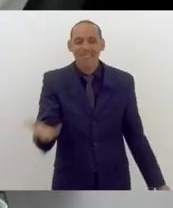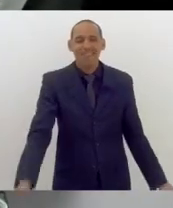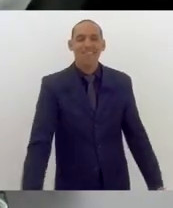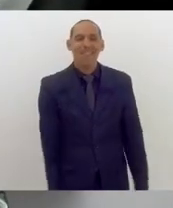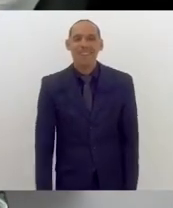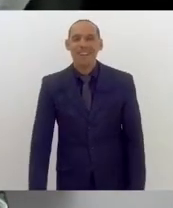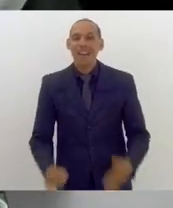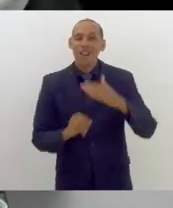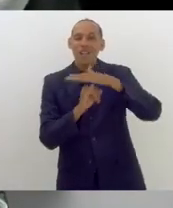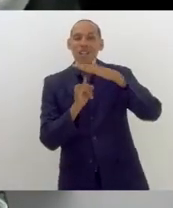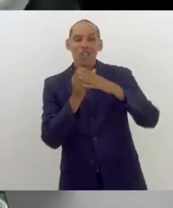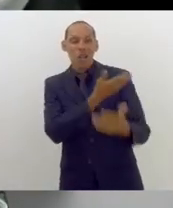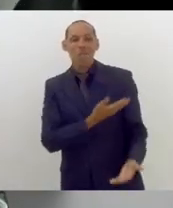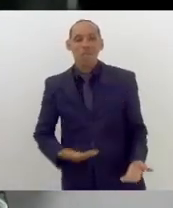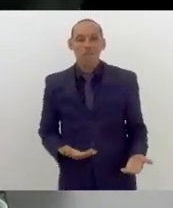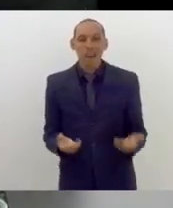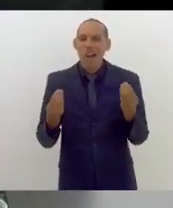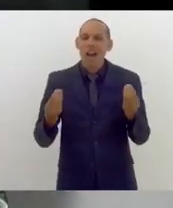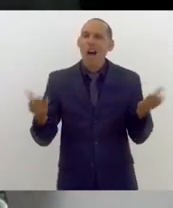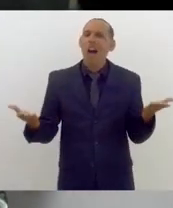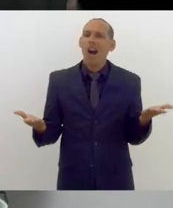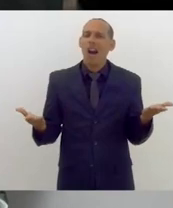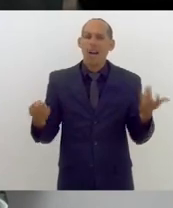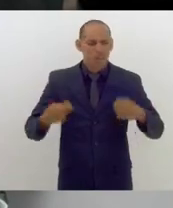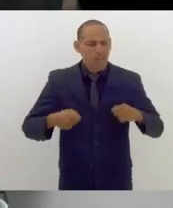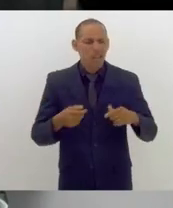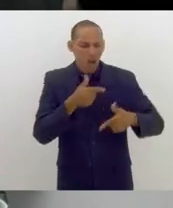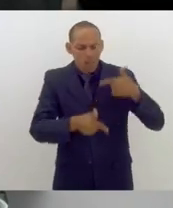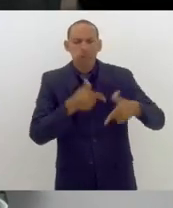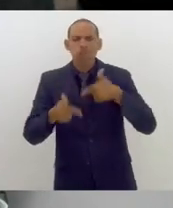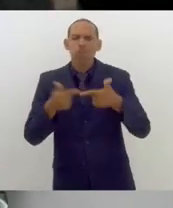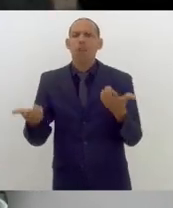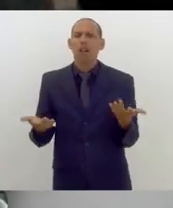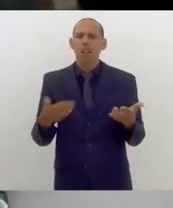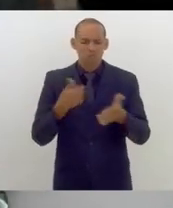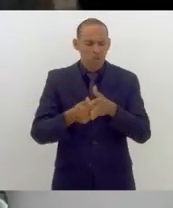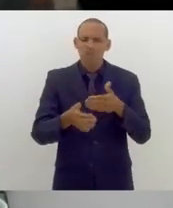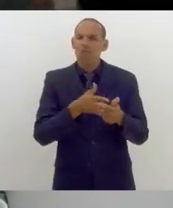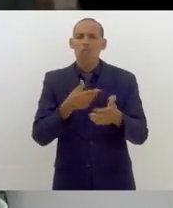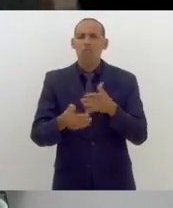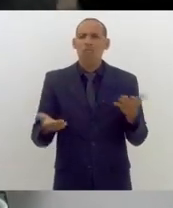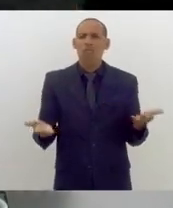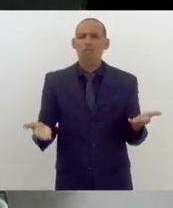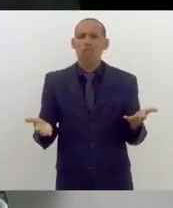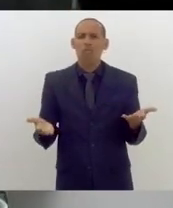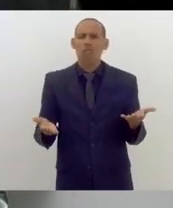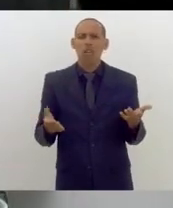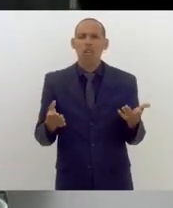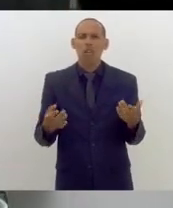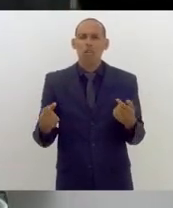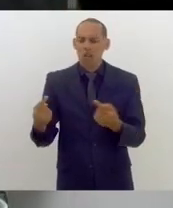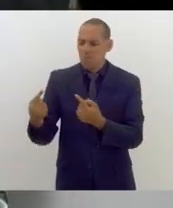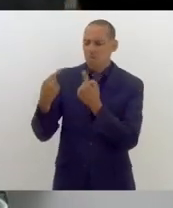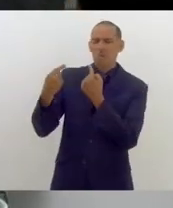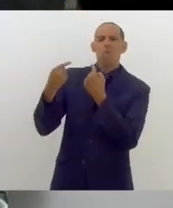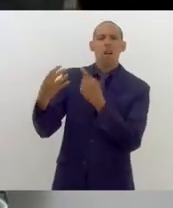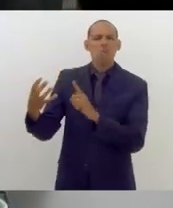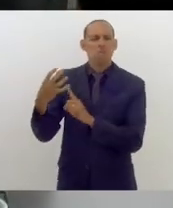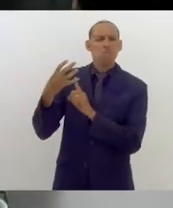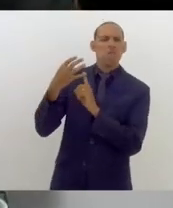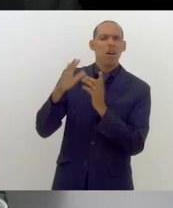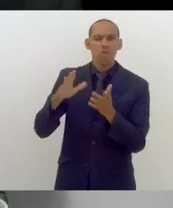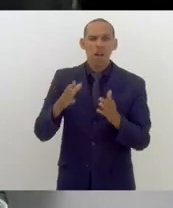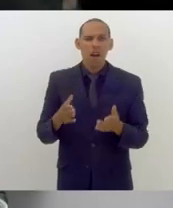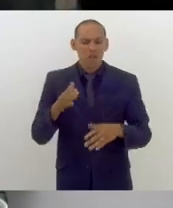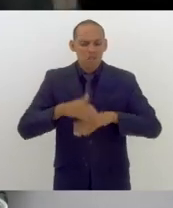que uma instituição pública que deve atuar Independente de ser provocada não toma